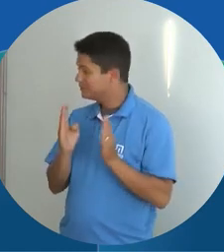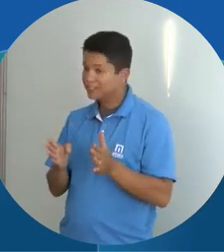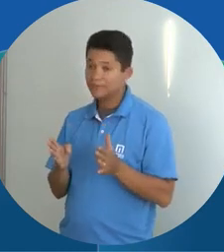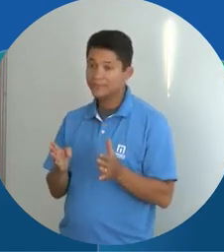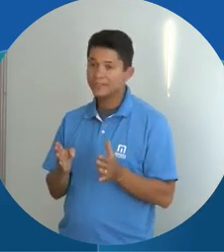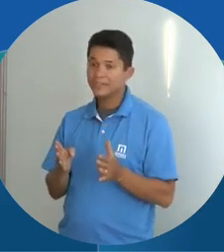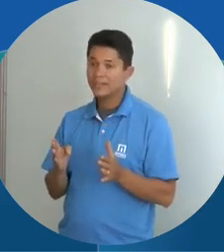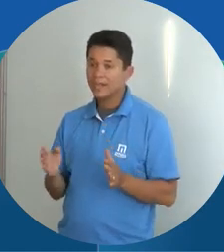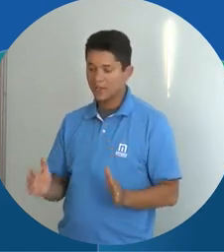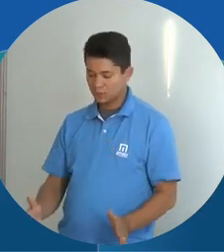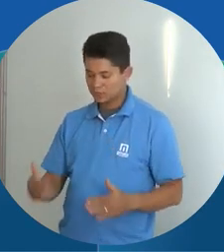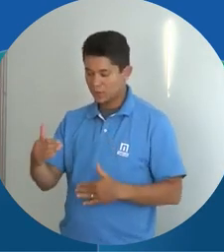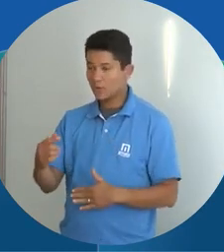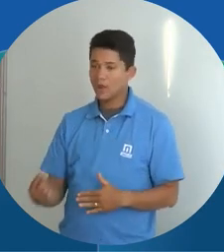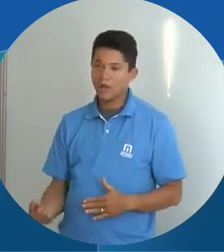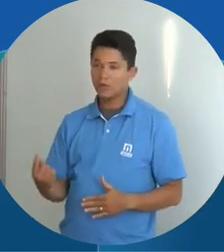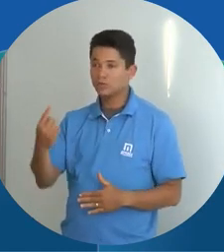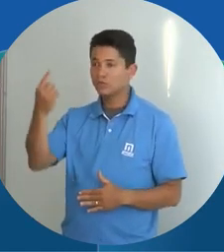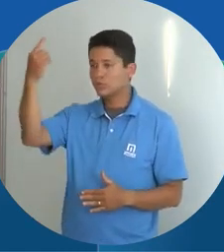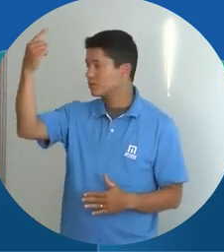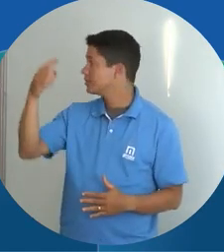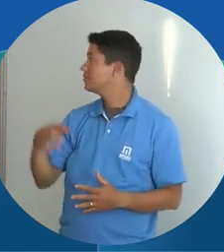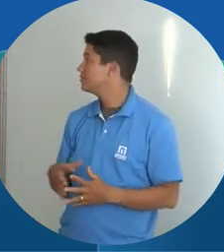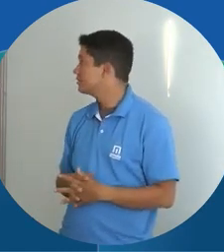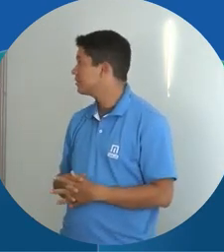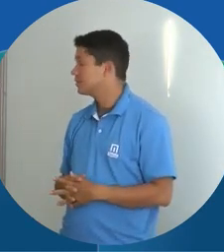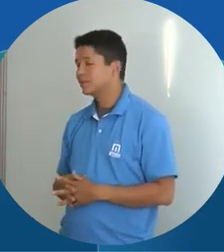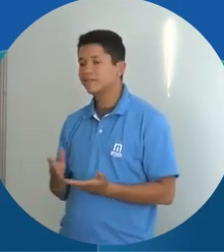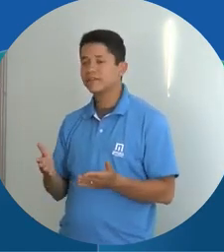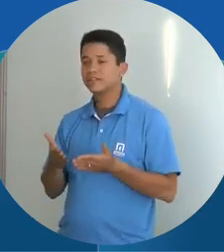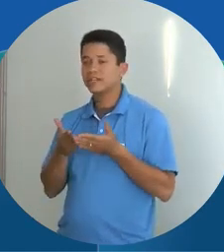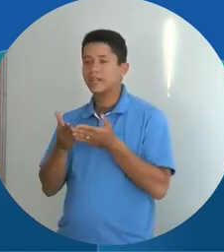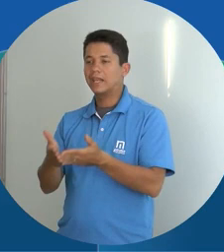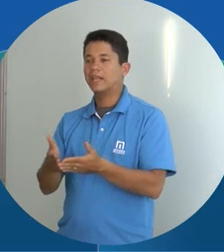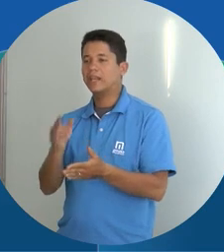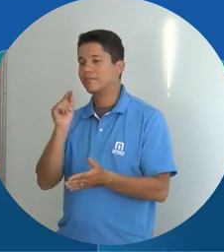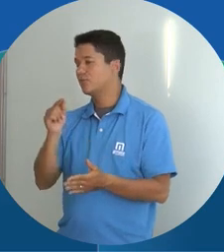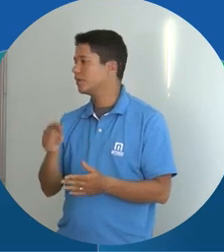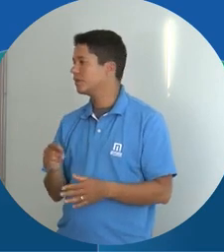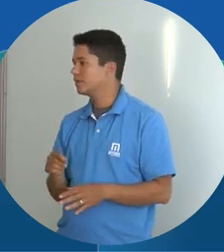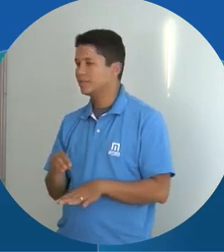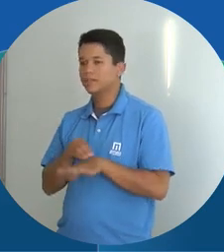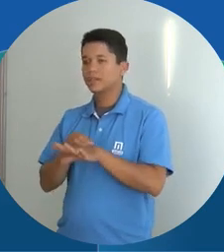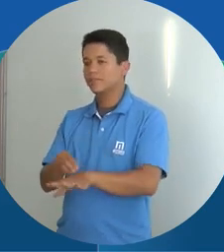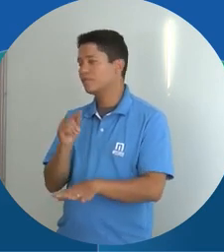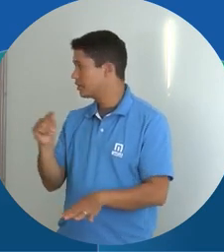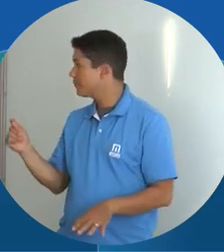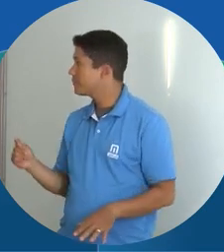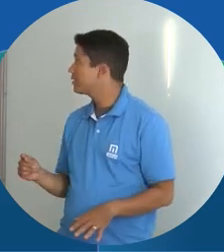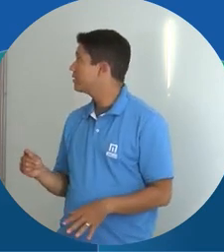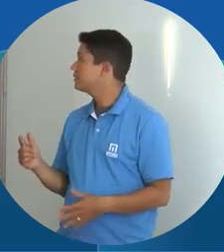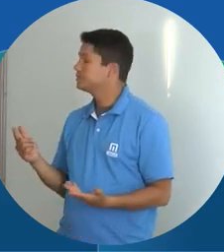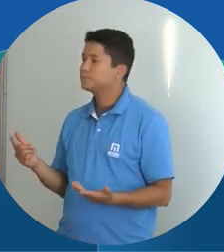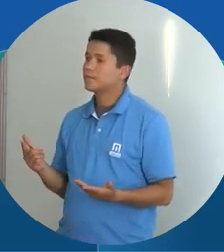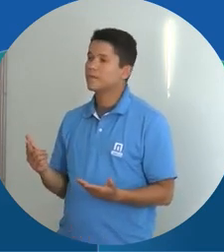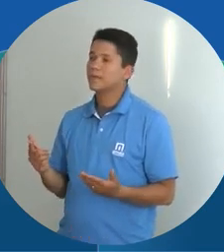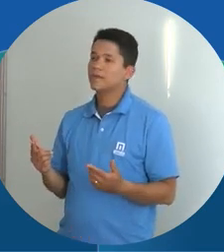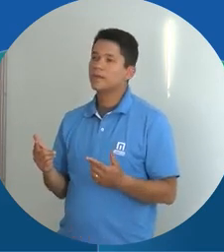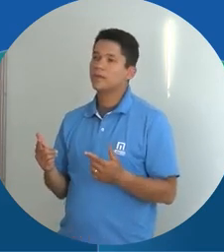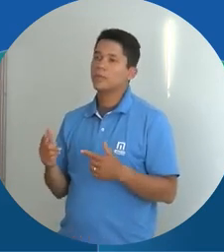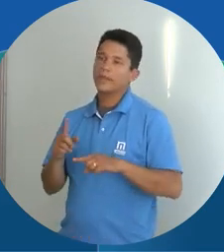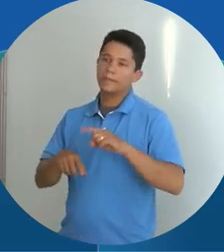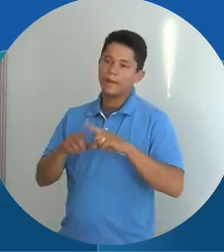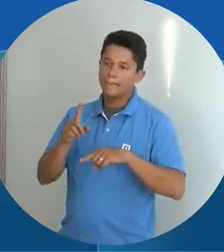dos blocos vão muito em função das fretagens que são usadas, dos equipamentos e placas de base. Então, isso é um